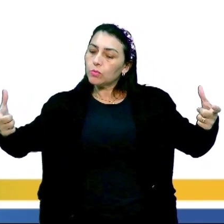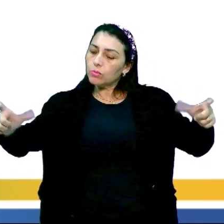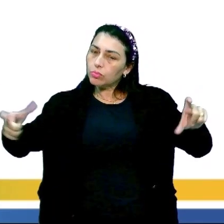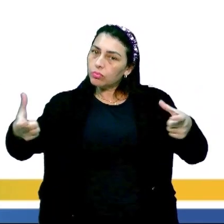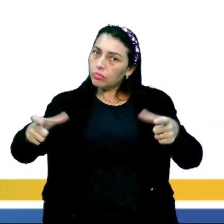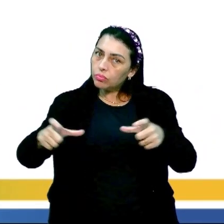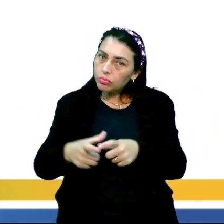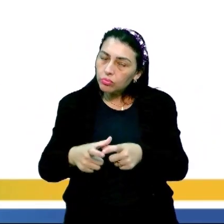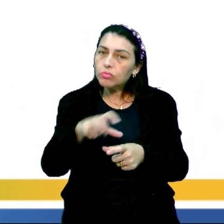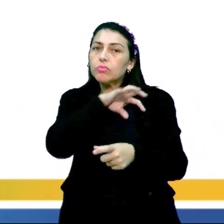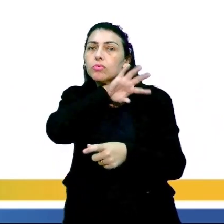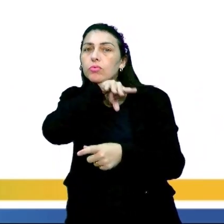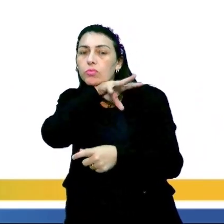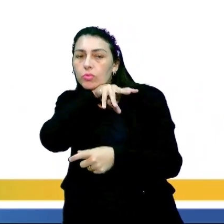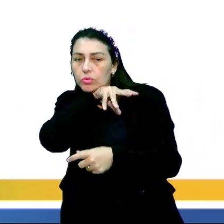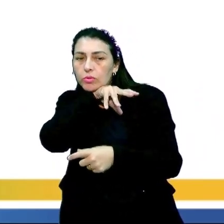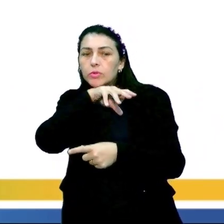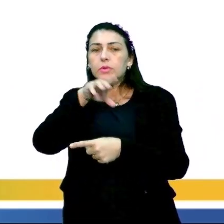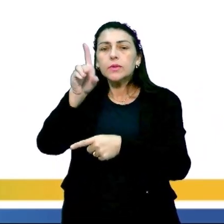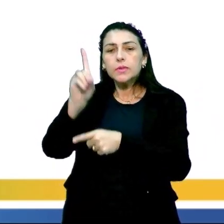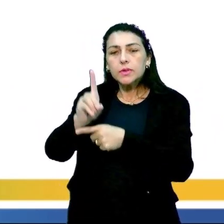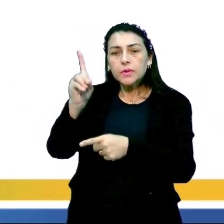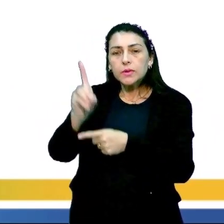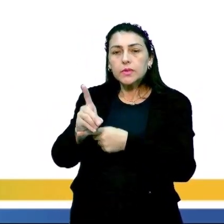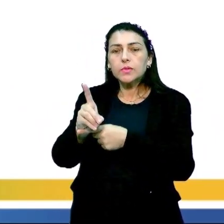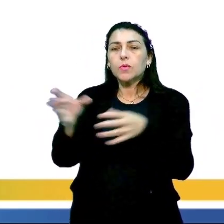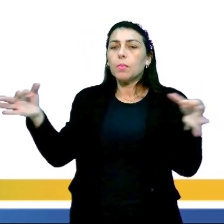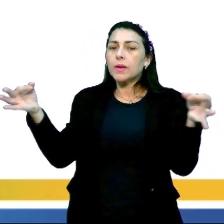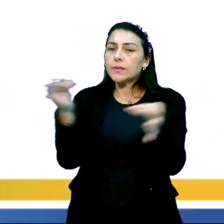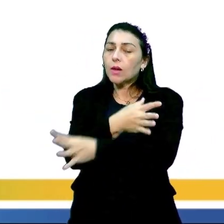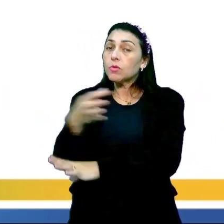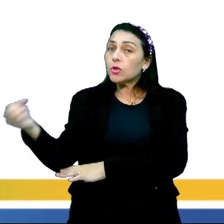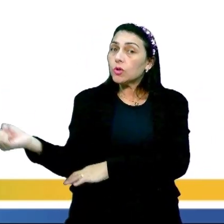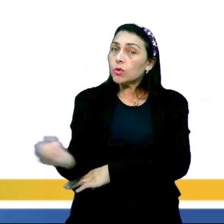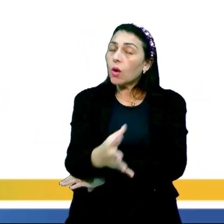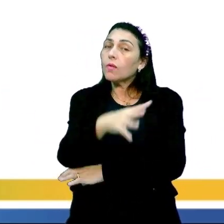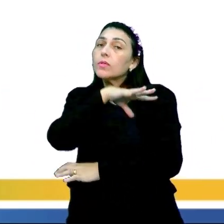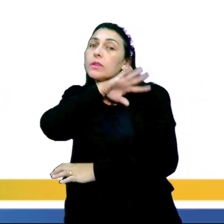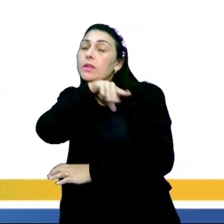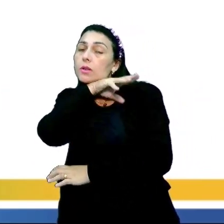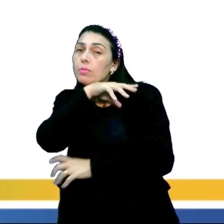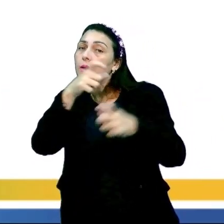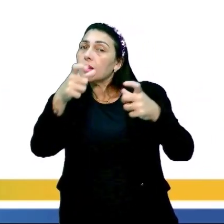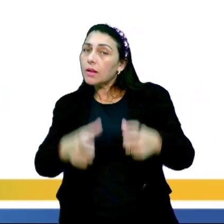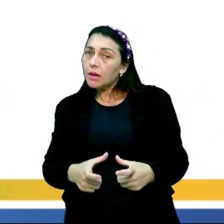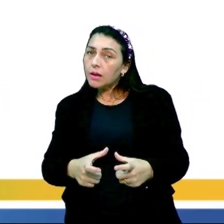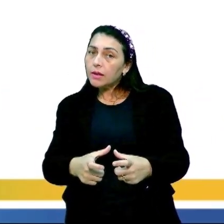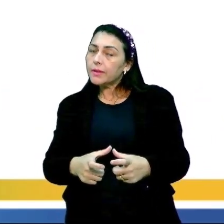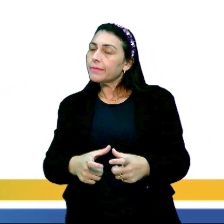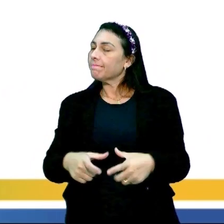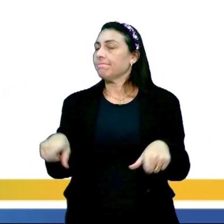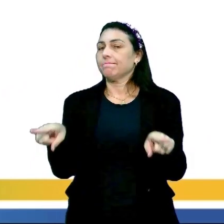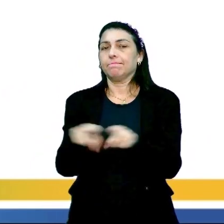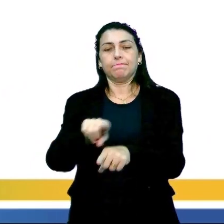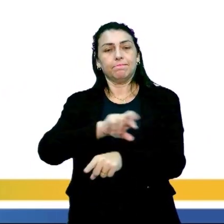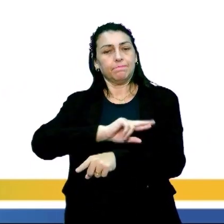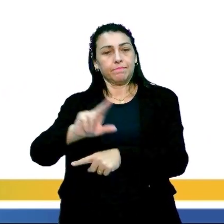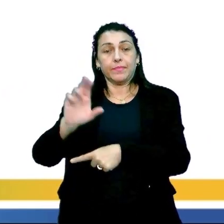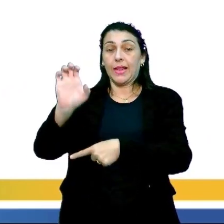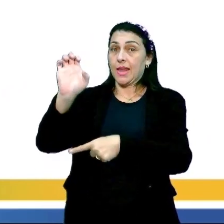do número de espécies. Letra D. A formação de novas espécies, também